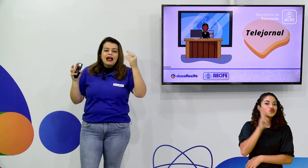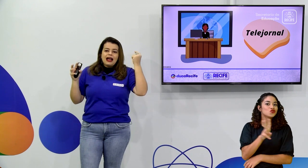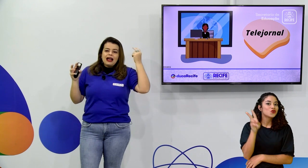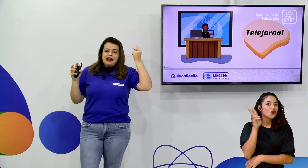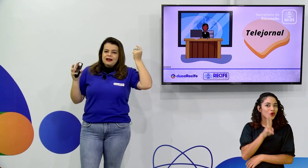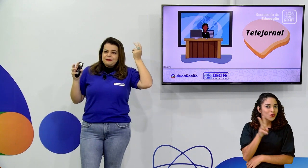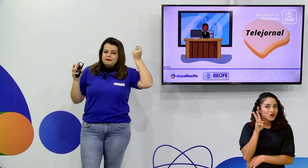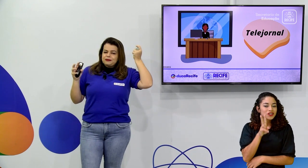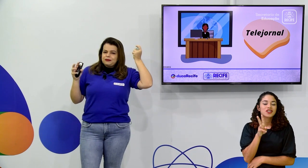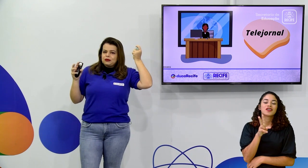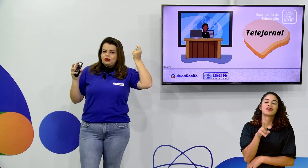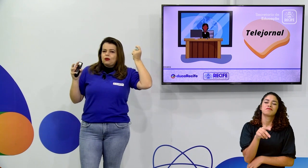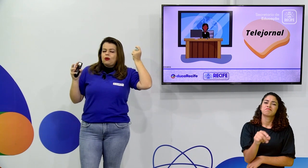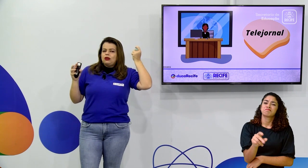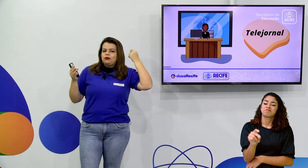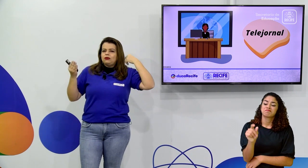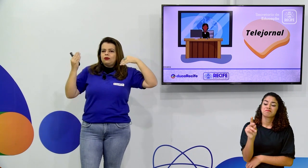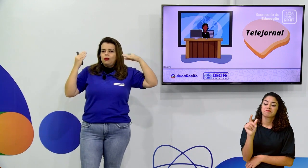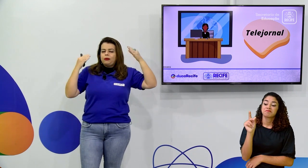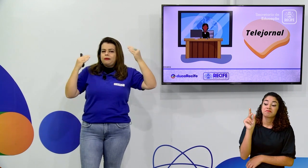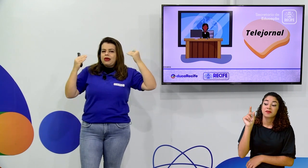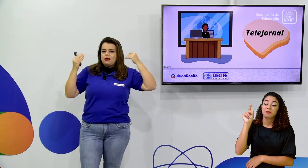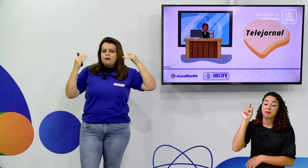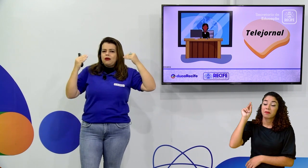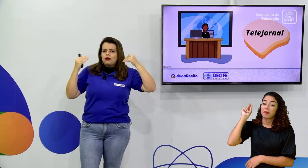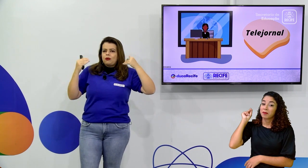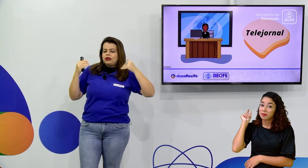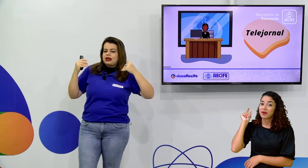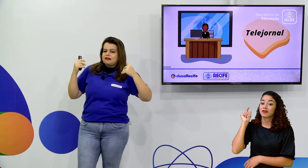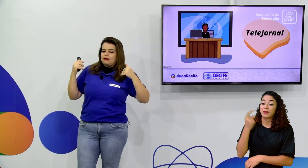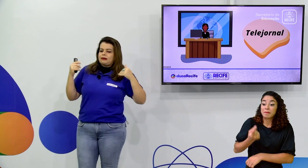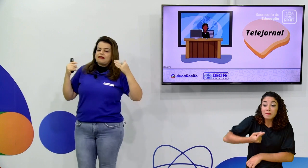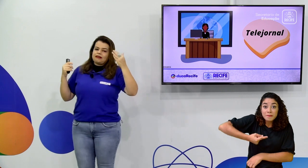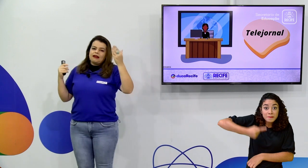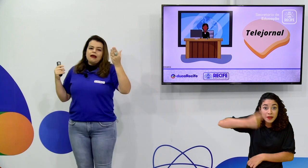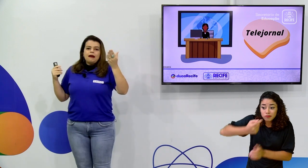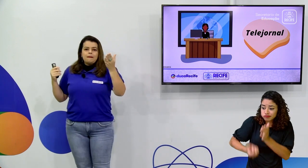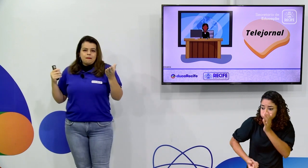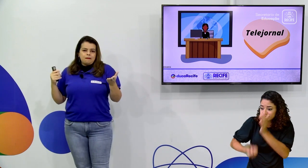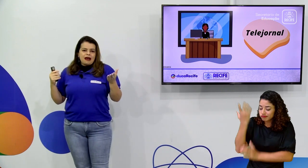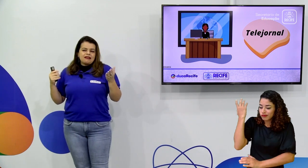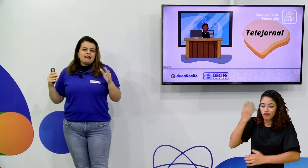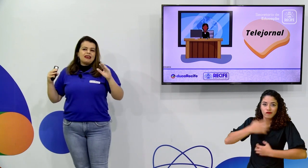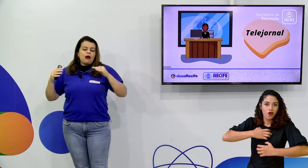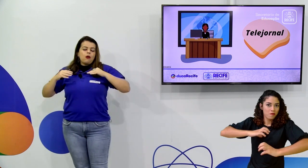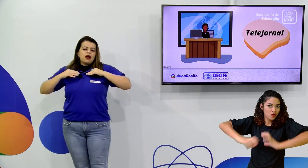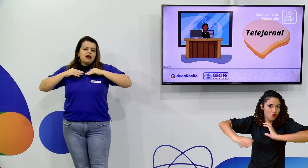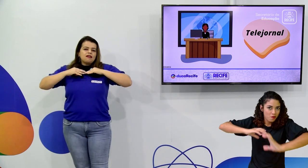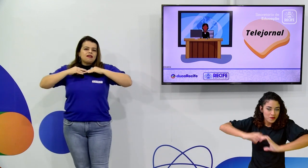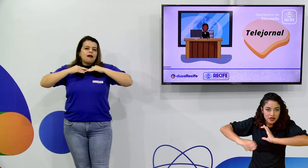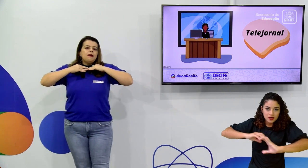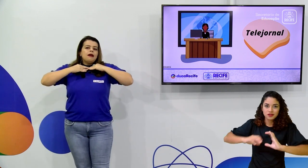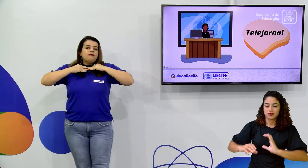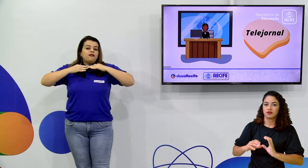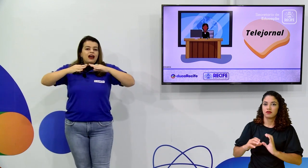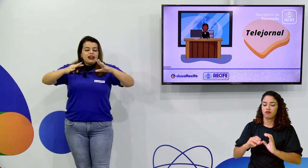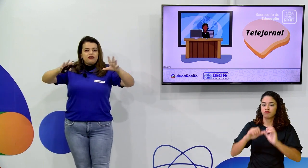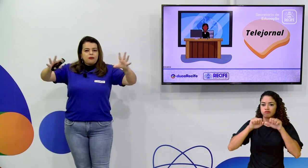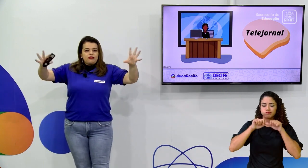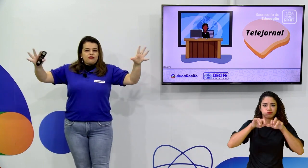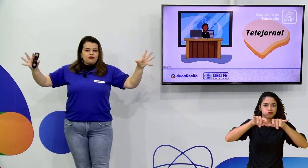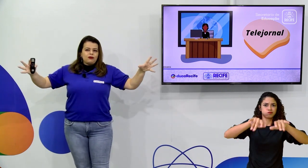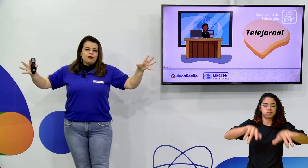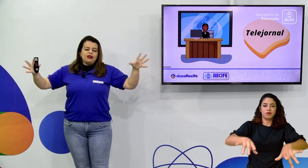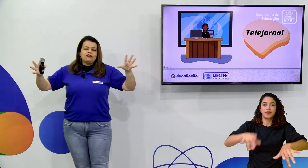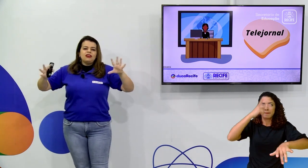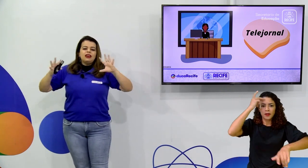lá, quando o primeiro meio de comunicação em massa, em massa, assim, que alcança várias